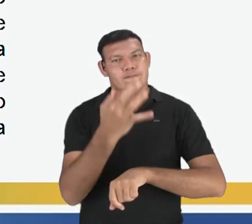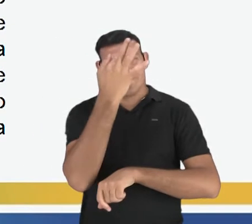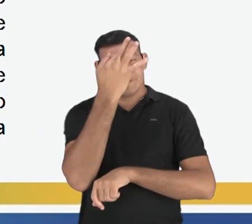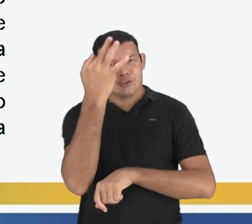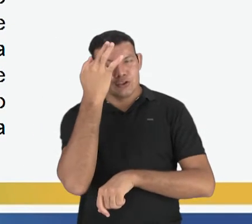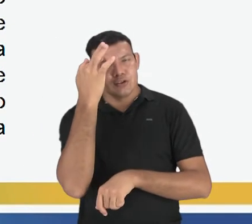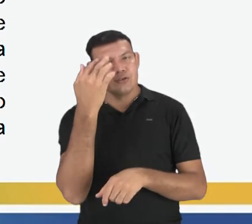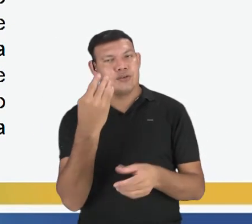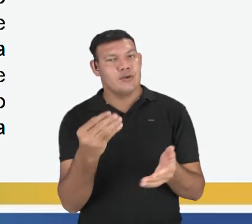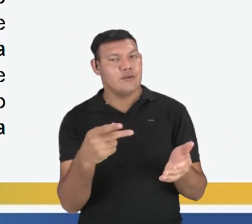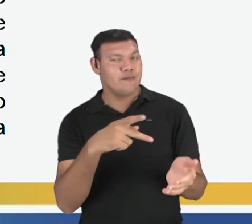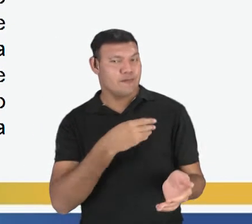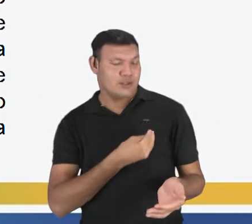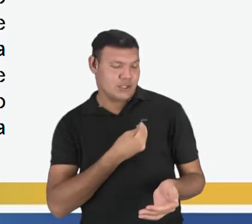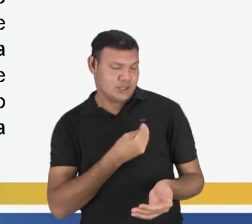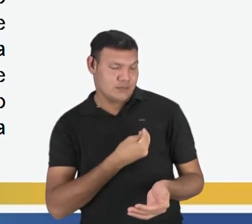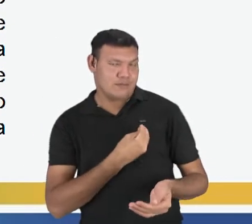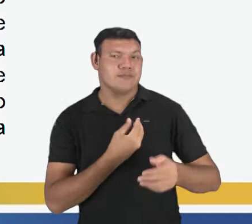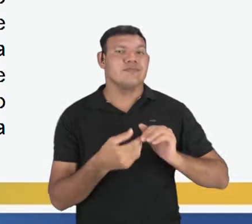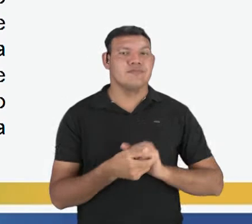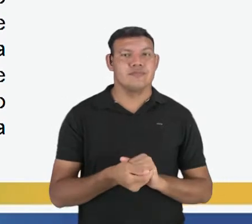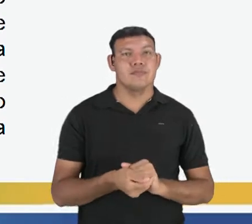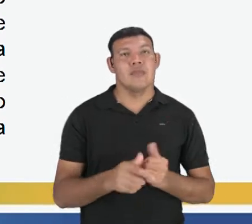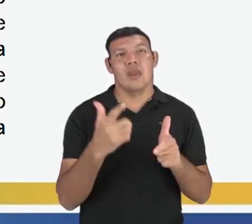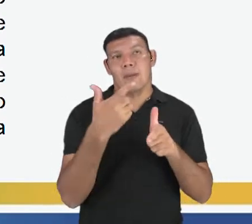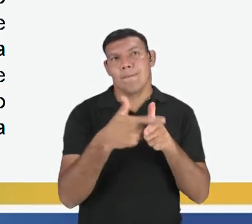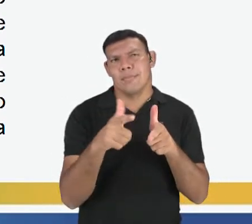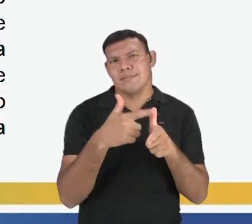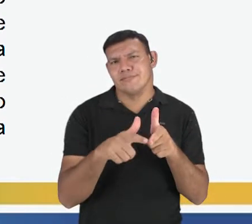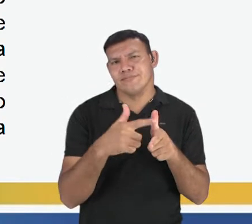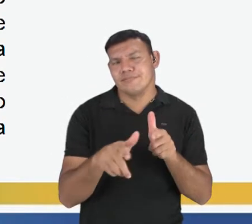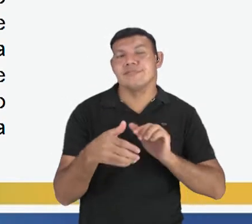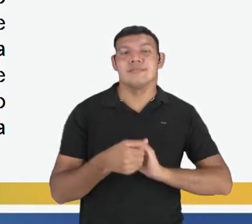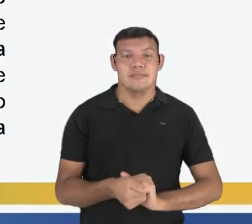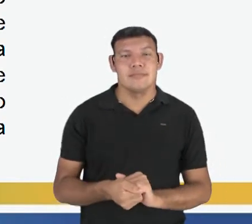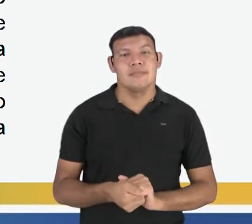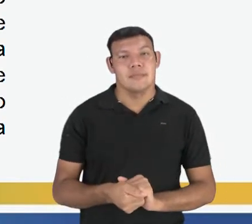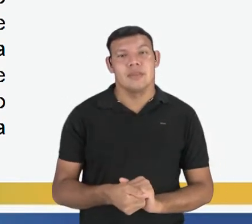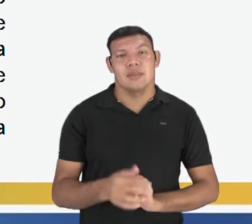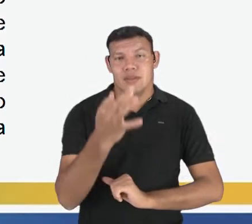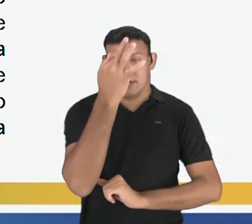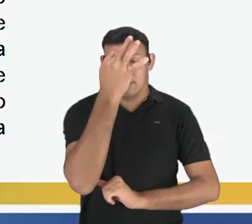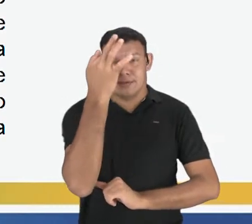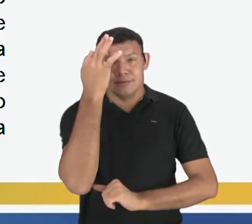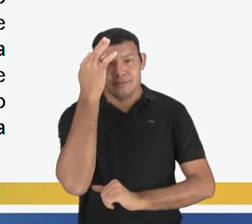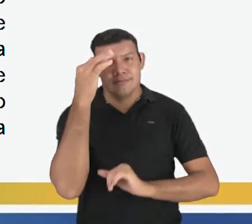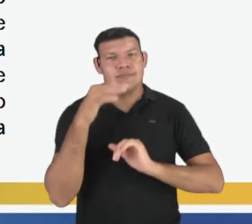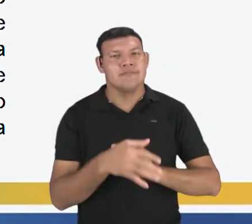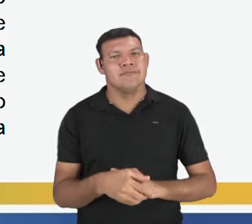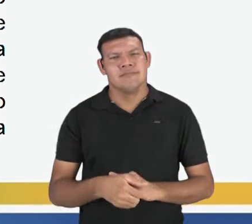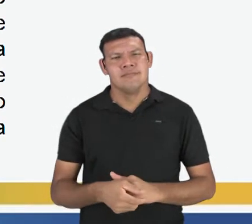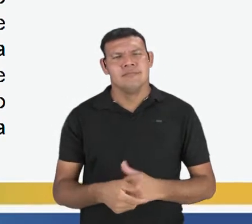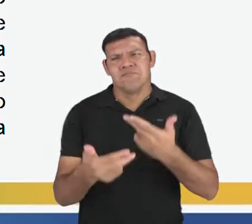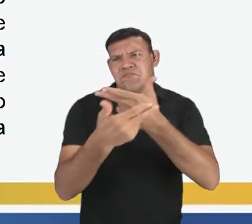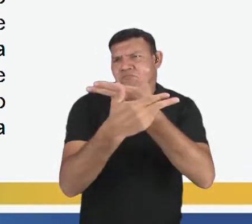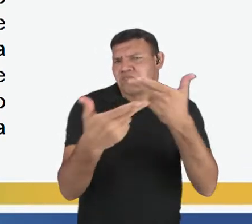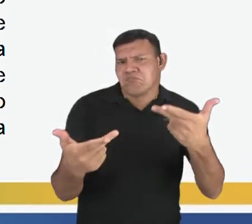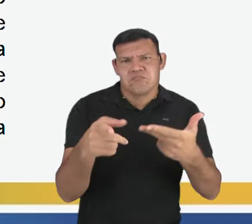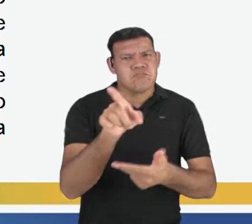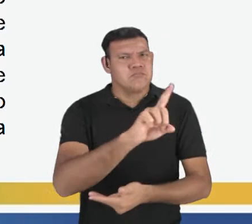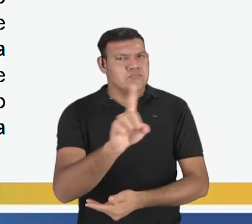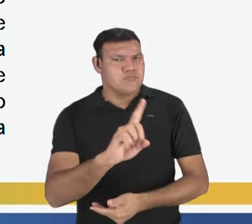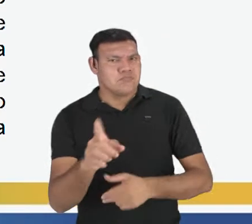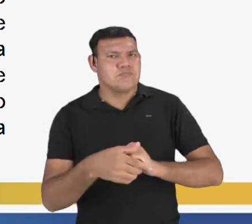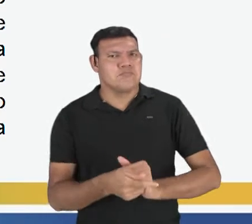vida, tá bom? Então o problema se apresenta, a princípio, é o fato de que a filosofia não se define por um